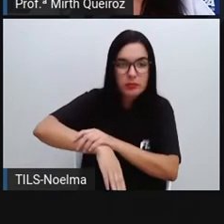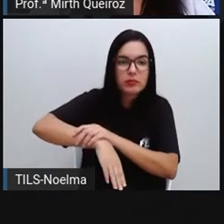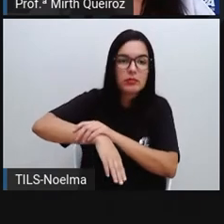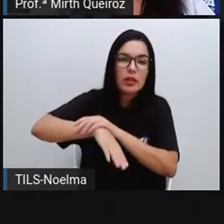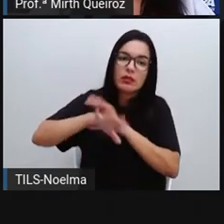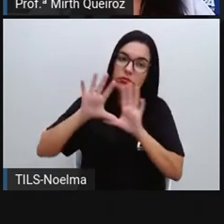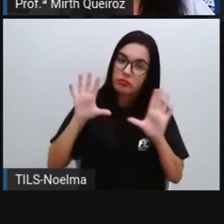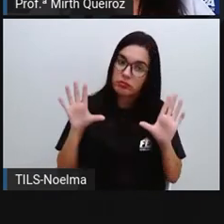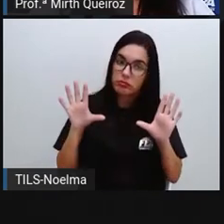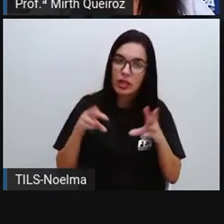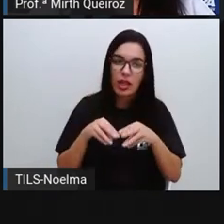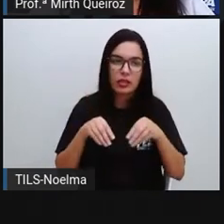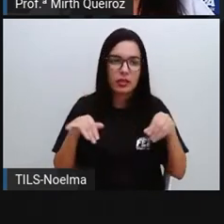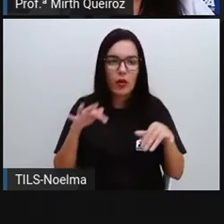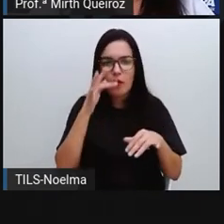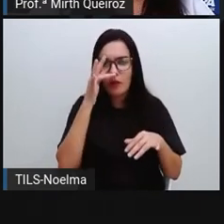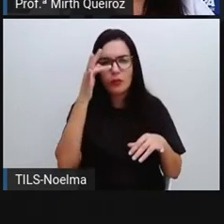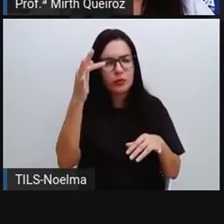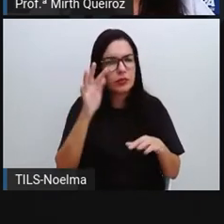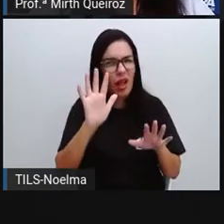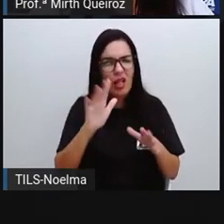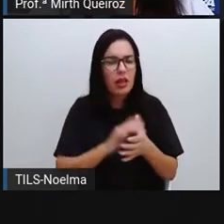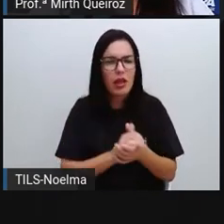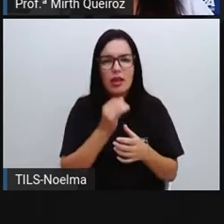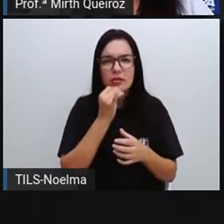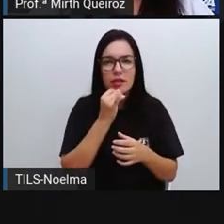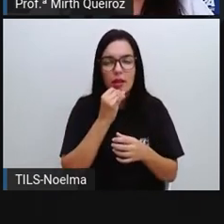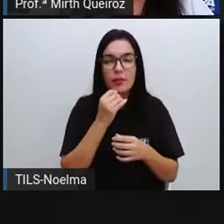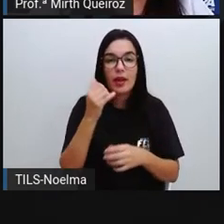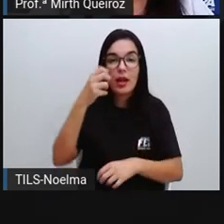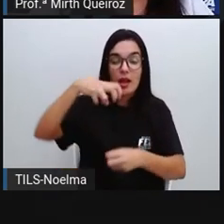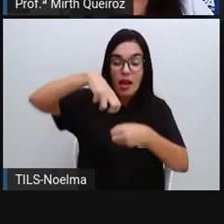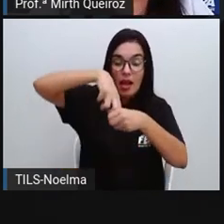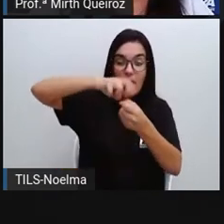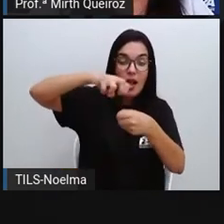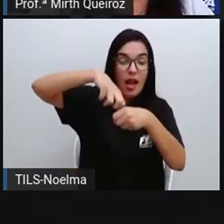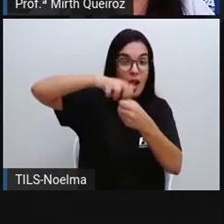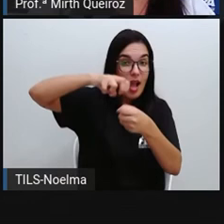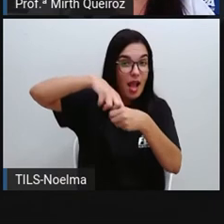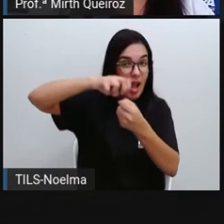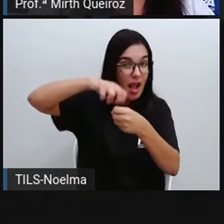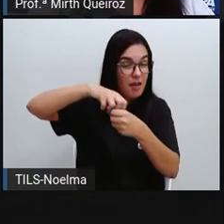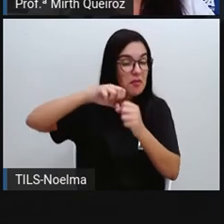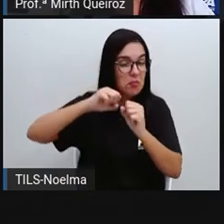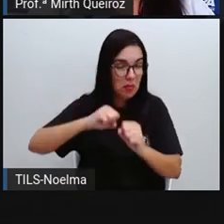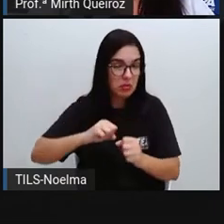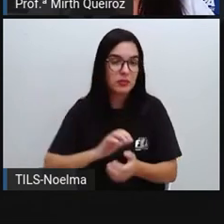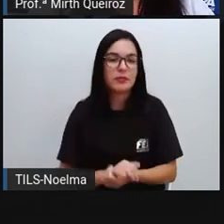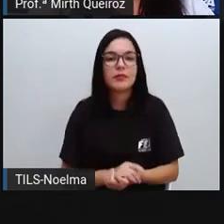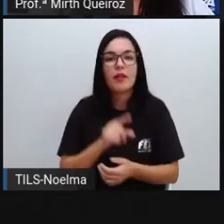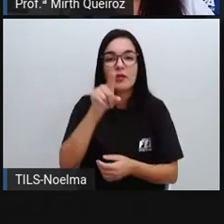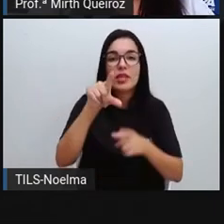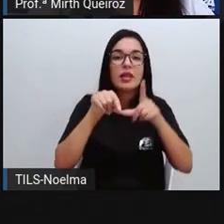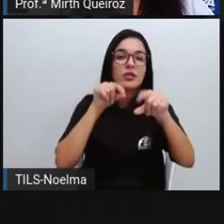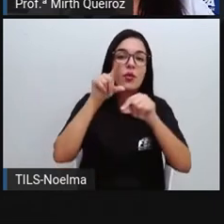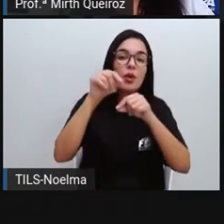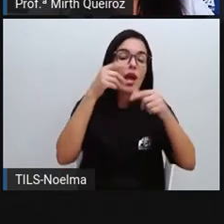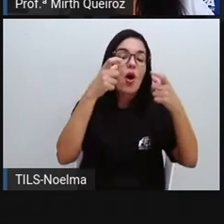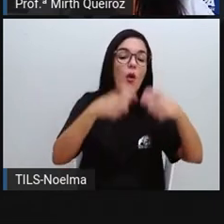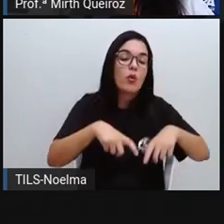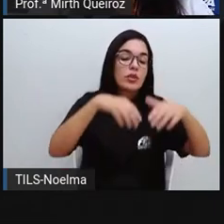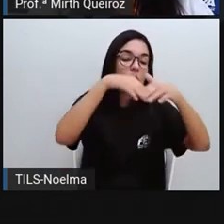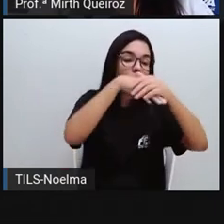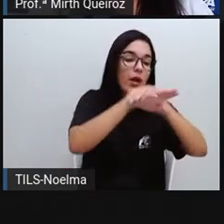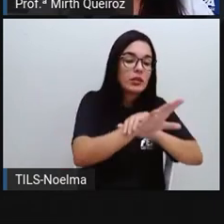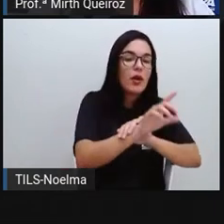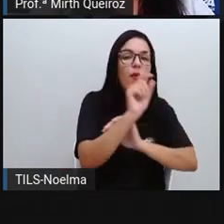tempo no futuro distante, como, por exemplo, uma garrafa PET, né? Escolha onde guardar a cápsula de acordo